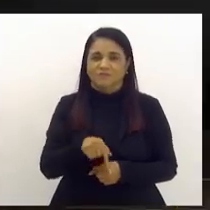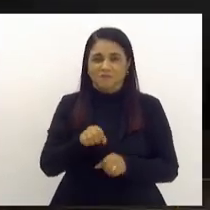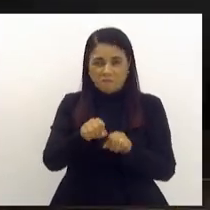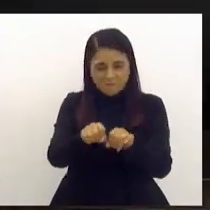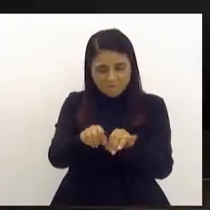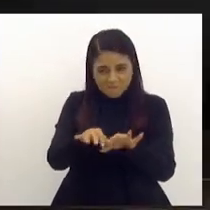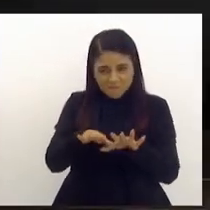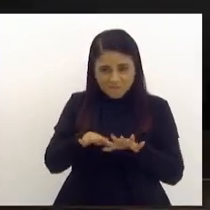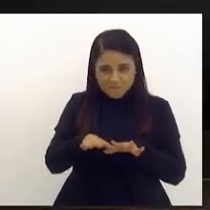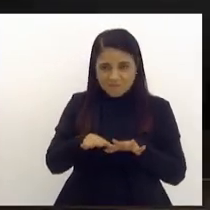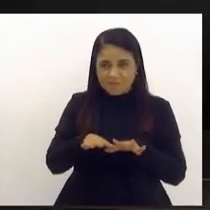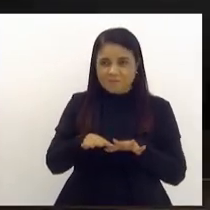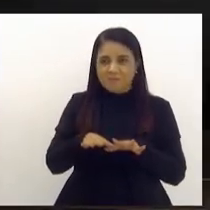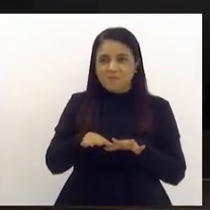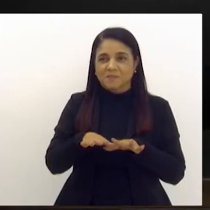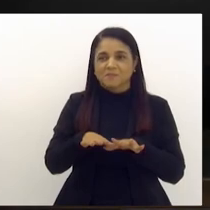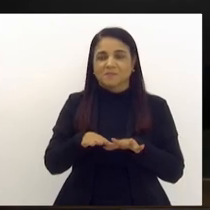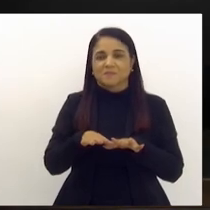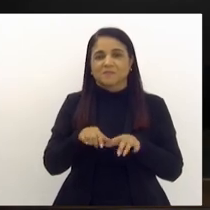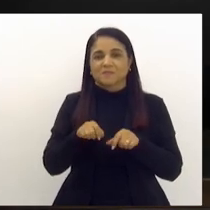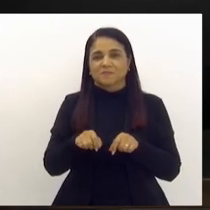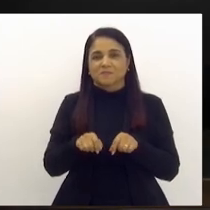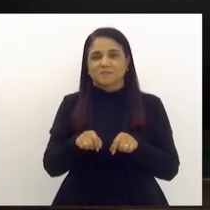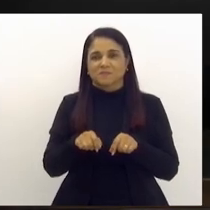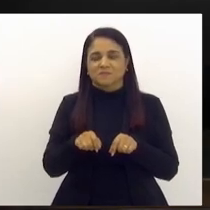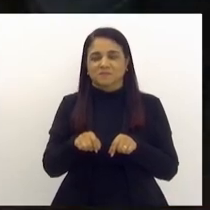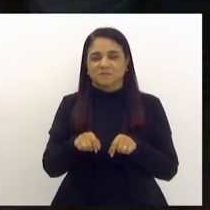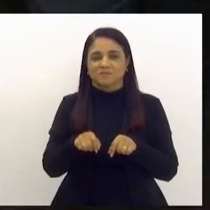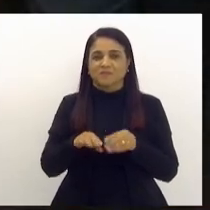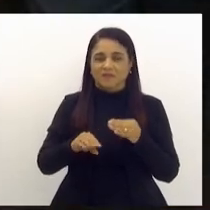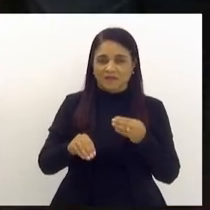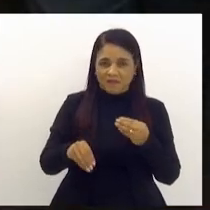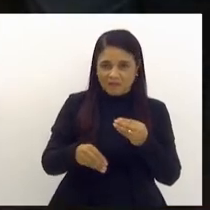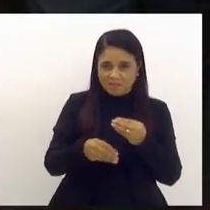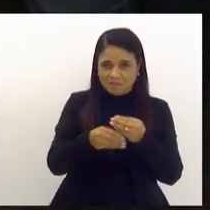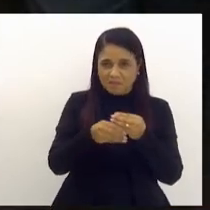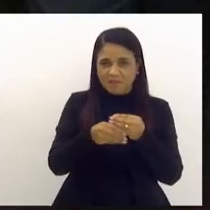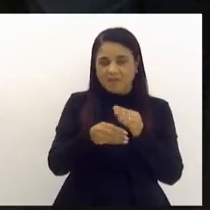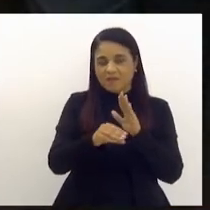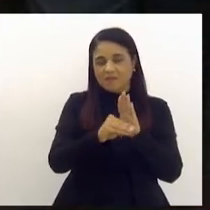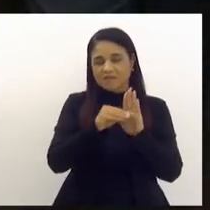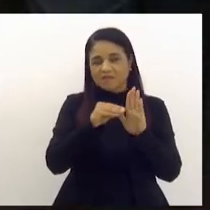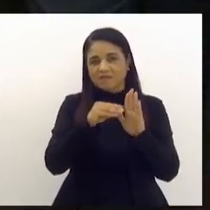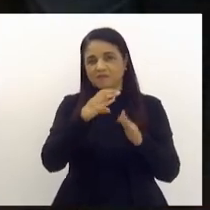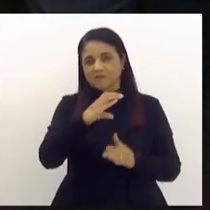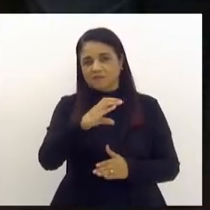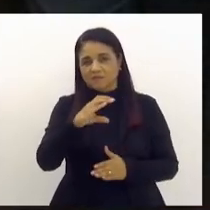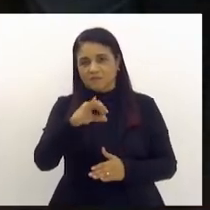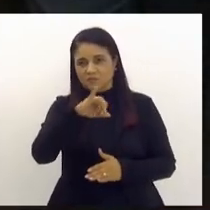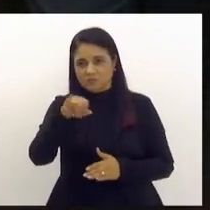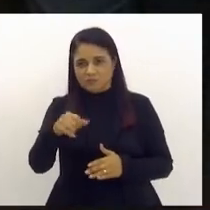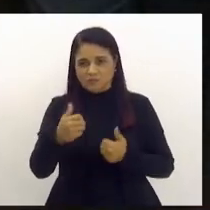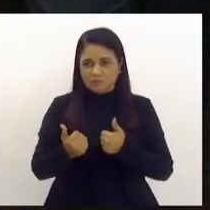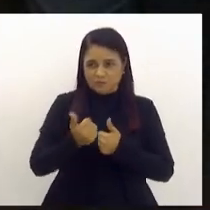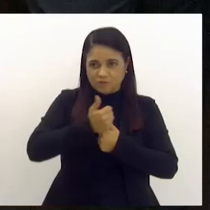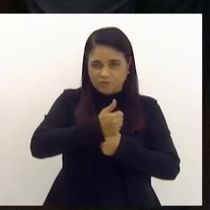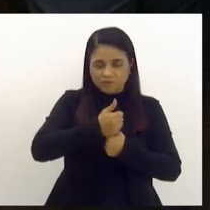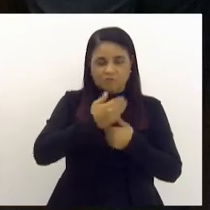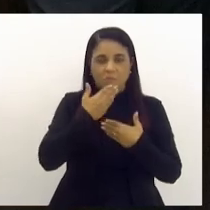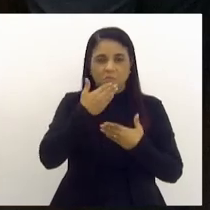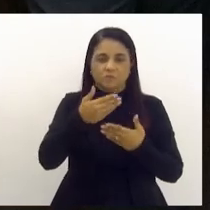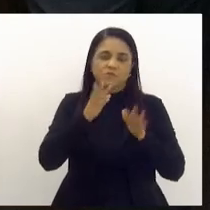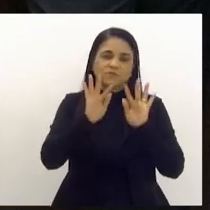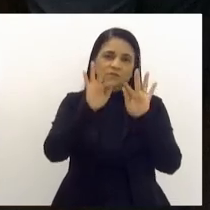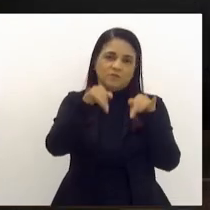falar uma coisa, vai acabar em flores. Pela emenda da CCJ, concluindo por substitutivo e pedindo forma final de redação,